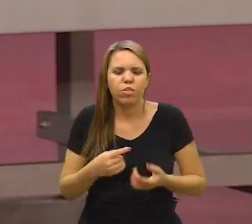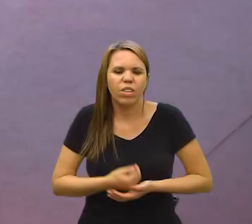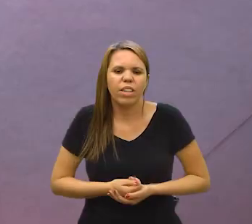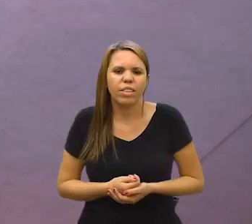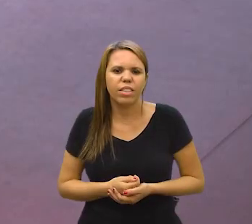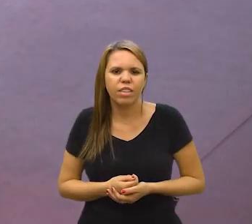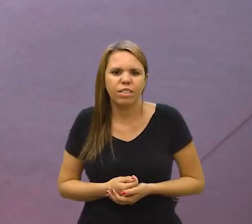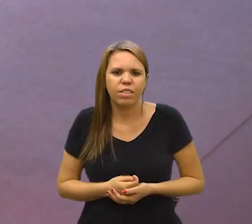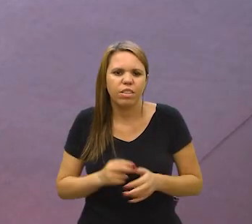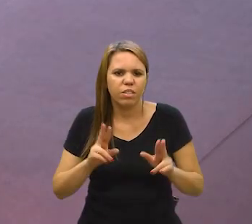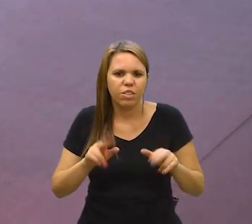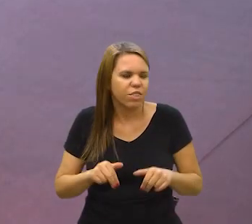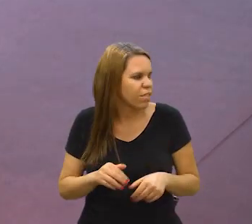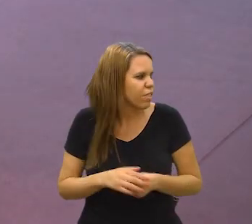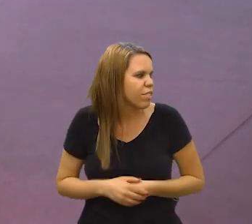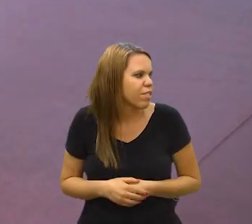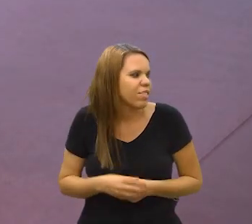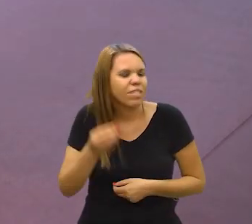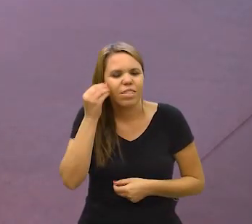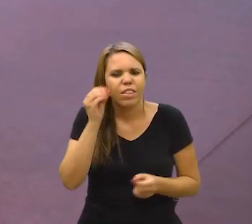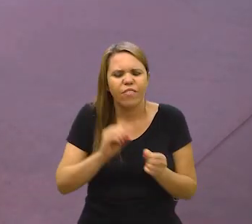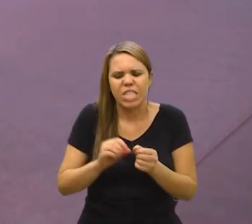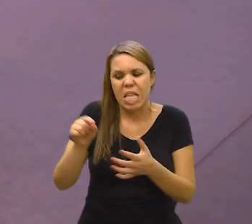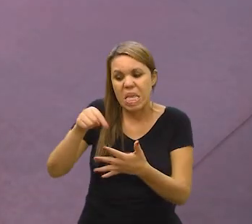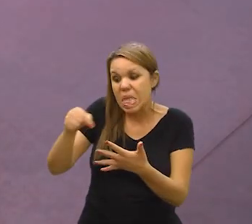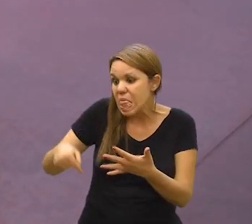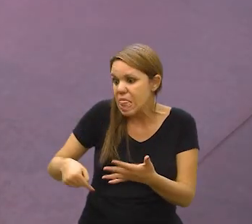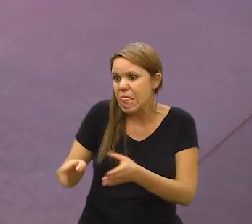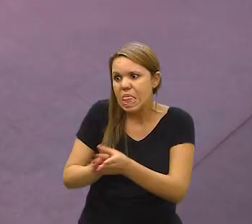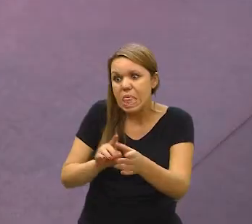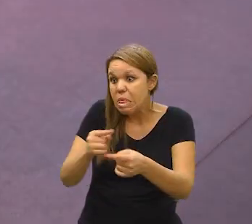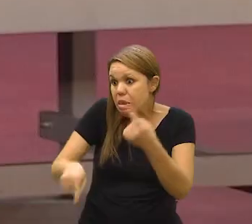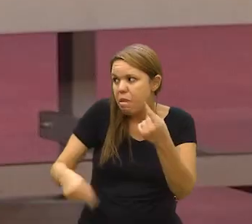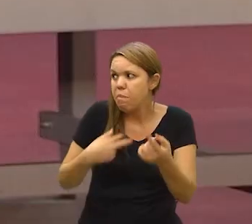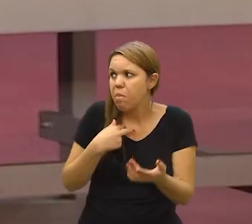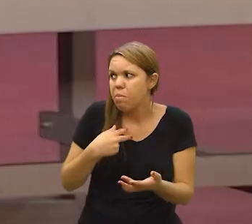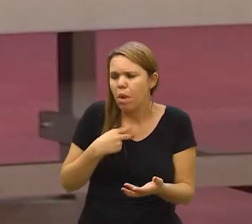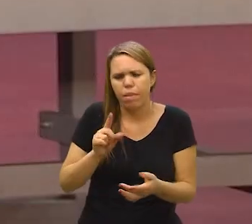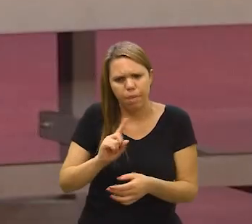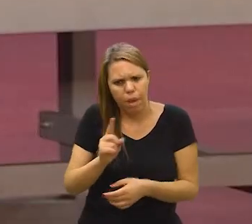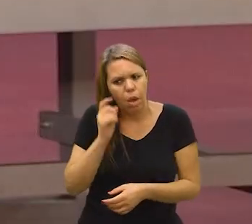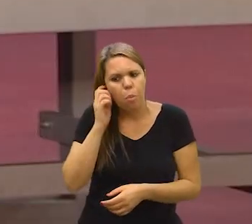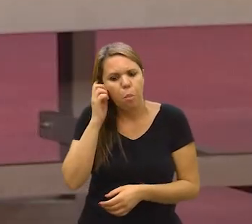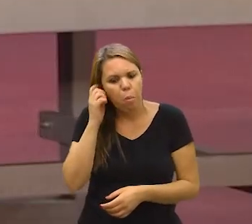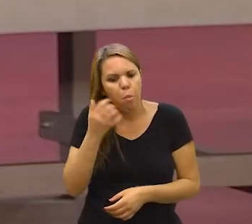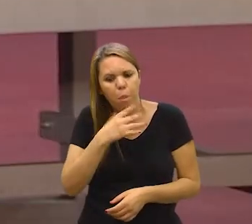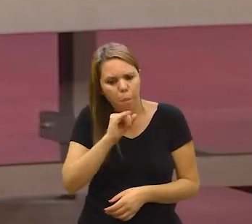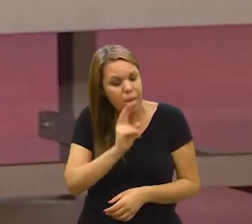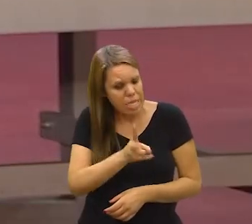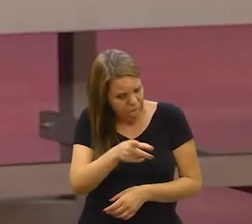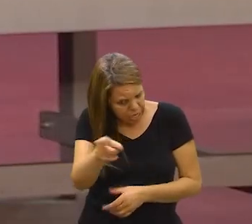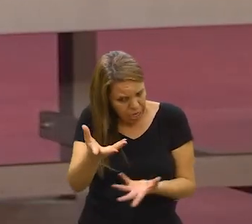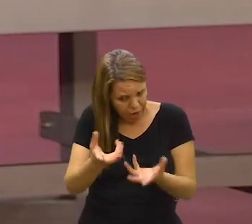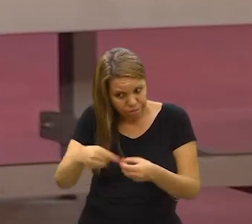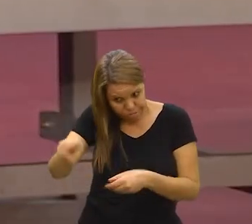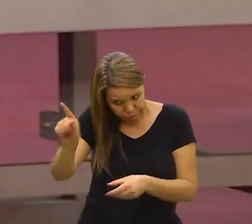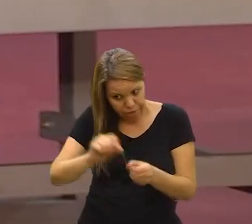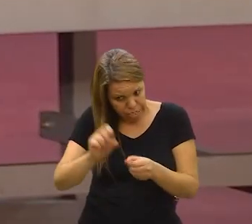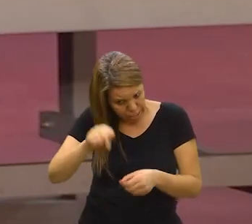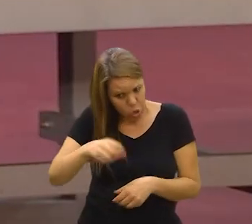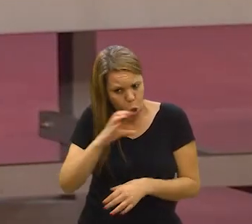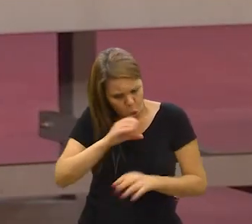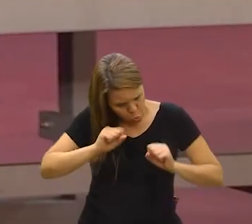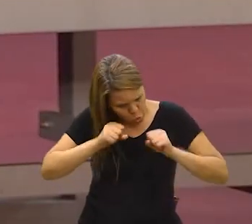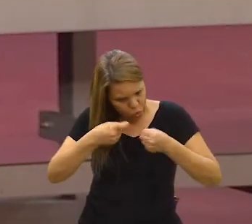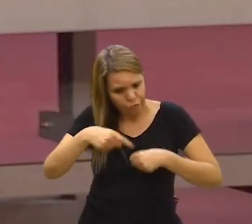negócio assim, ó, cuidado, não tenta fazer isso porque vai que você não consegue. Pelo contrário, meu pai principalmente falava assim, não, você quer fazer, então você corre